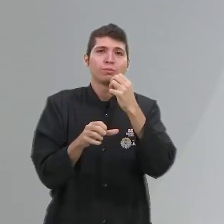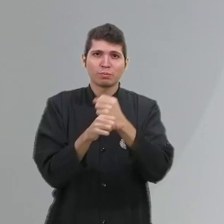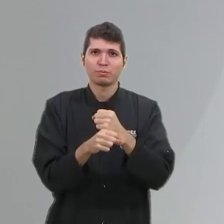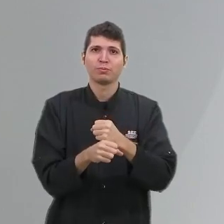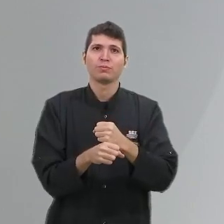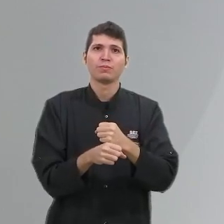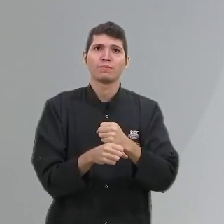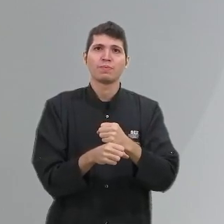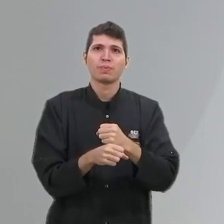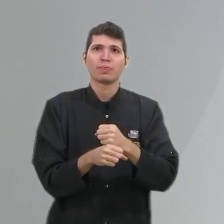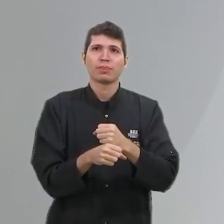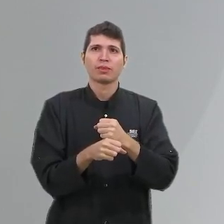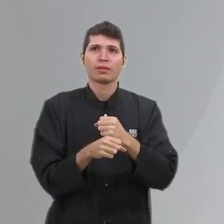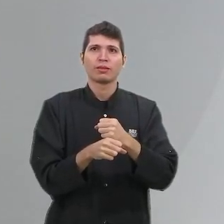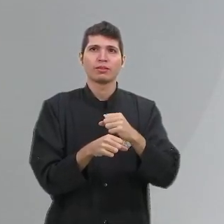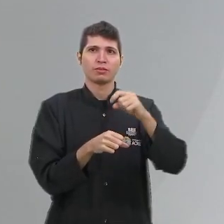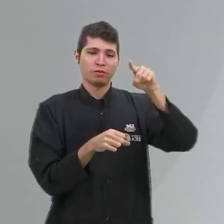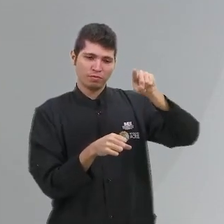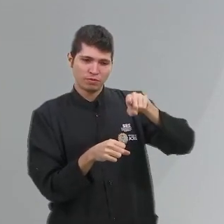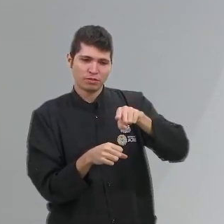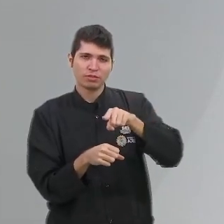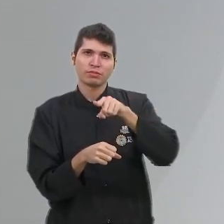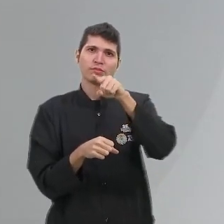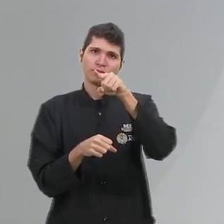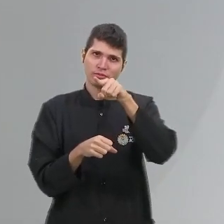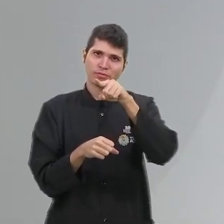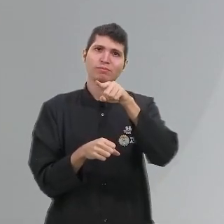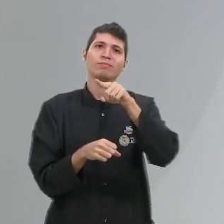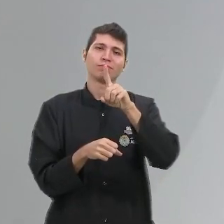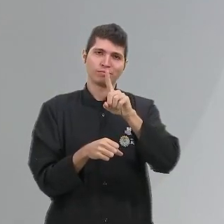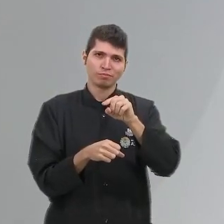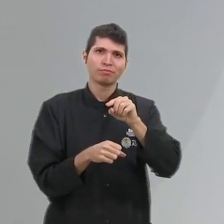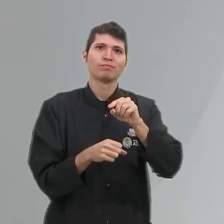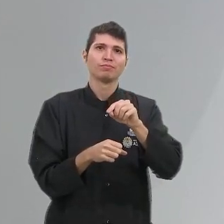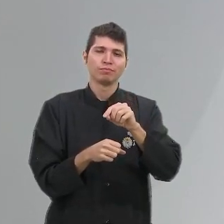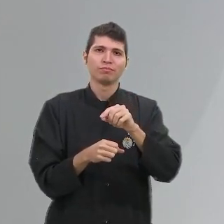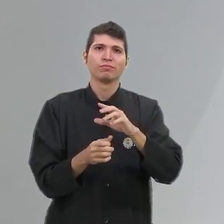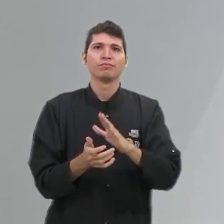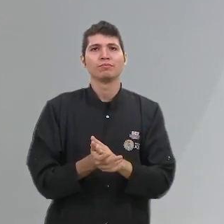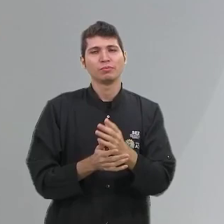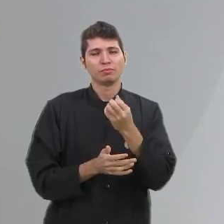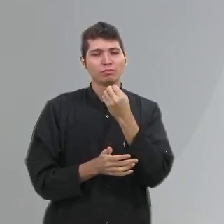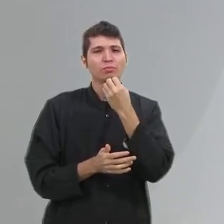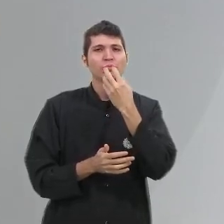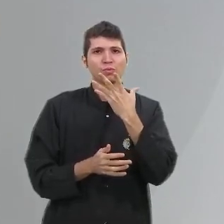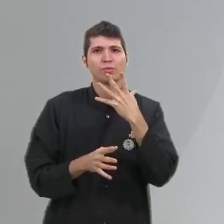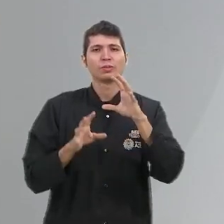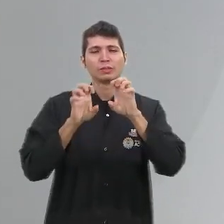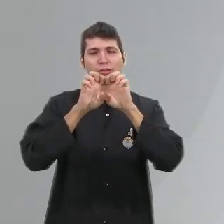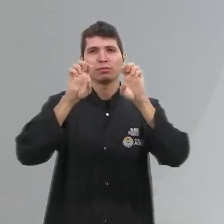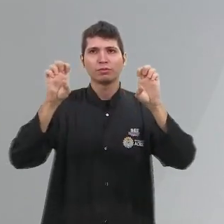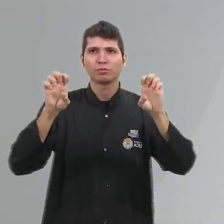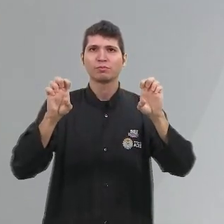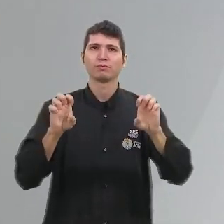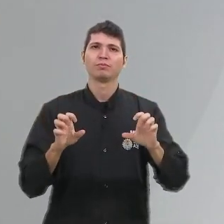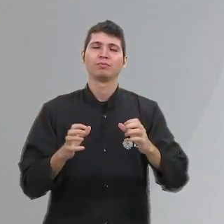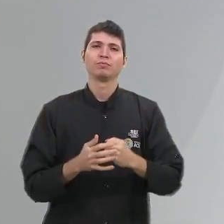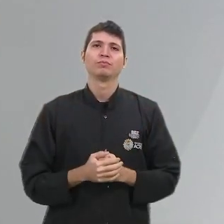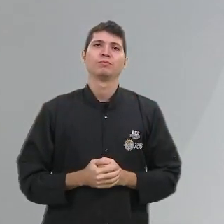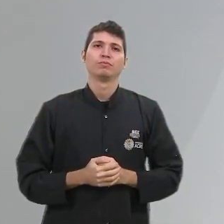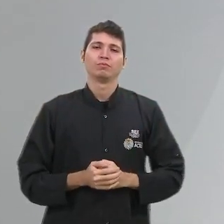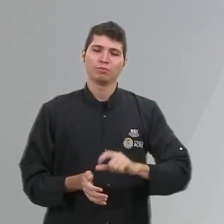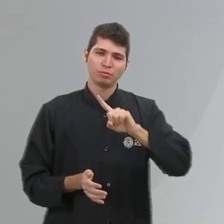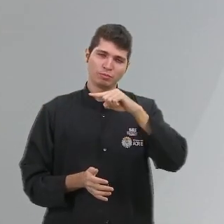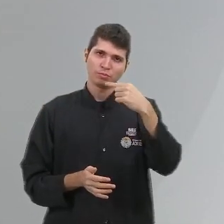ponto de mínimo, que ele ia fazer essa curvatura aqui, tá bom? Então fica ligado que essa fórmula é bem legal para você resolver vários probleminhas. Vamos à próxima.